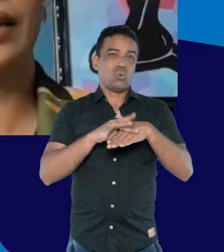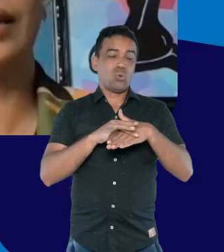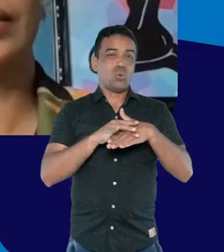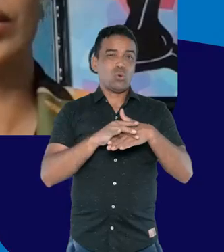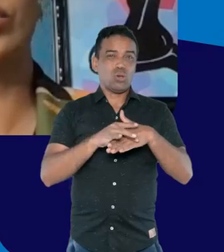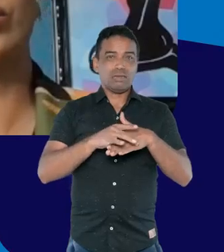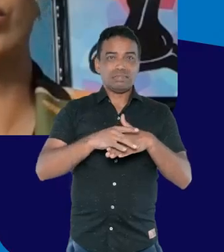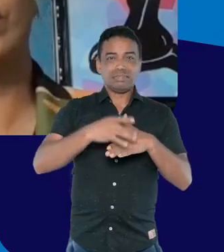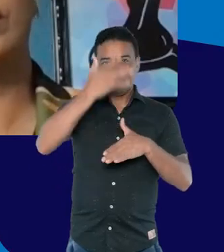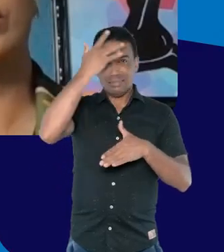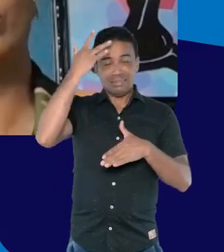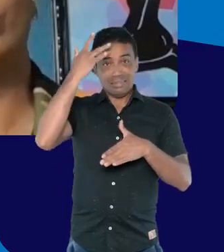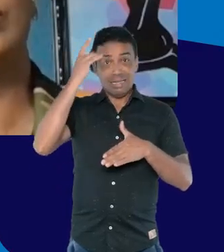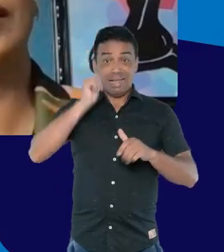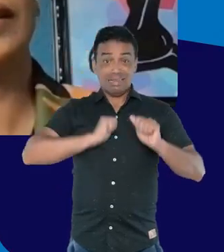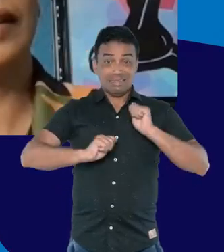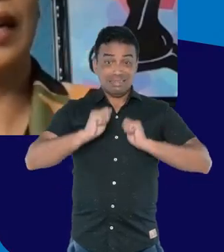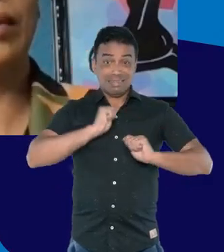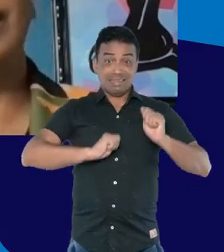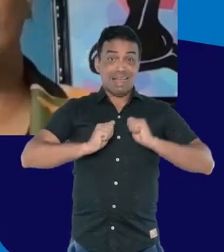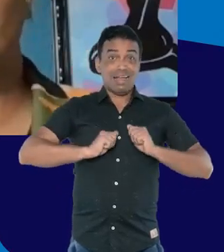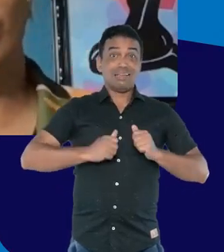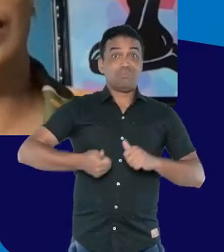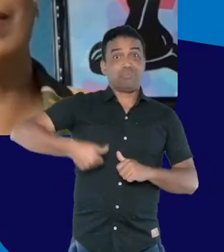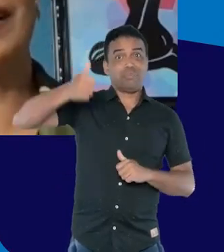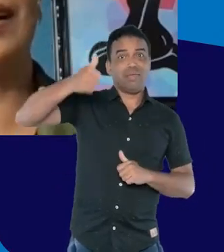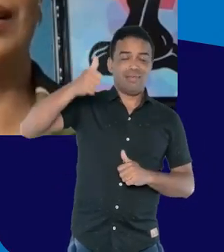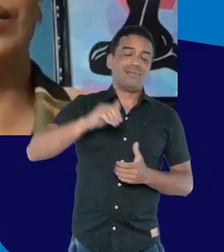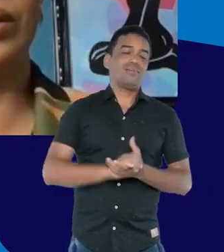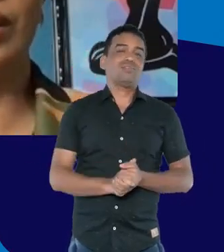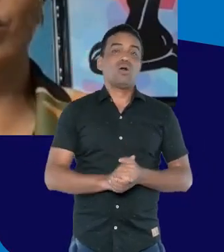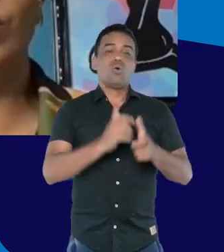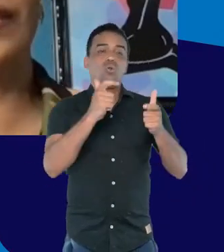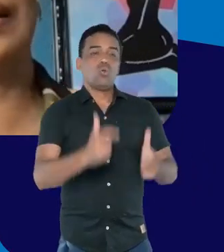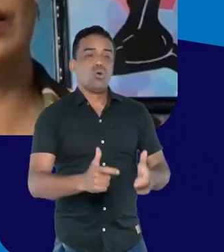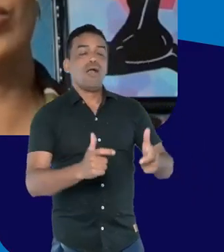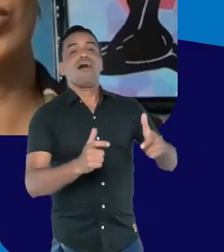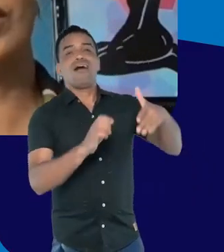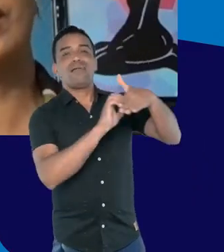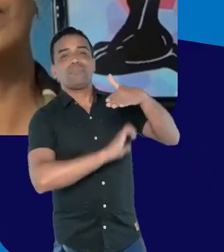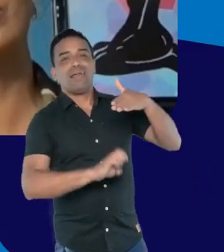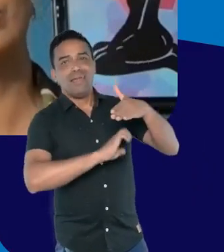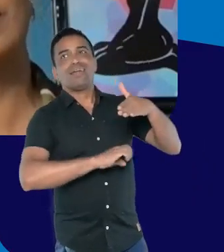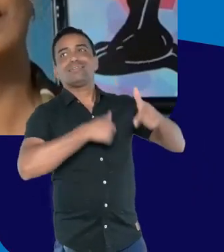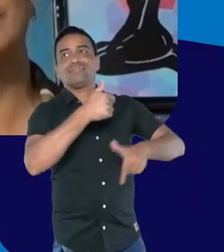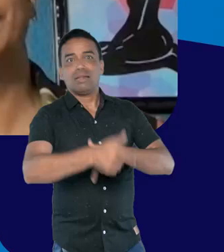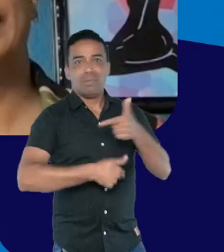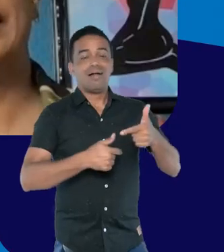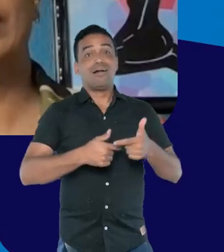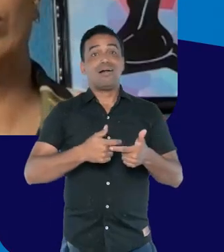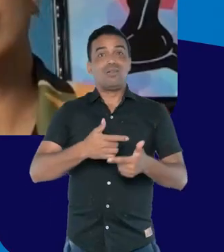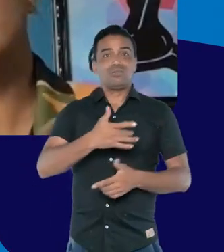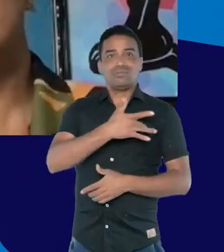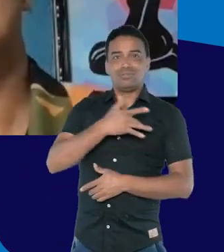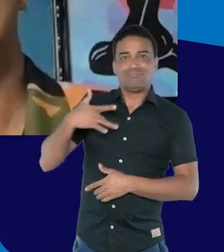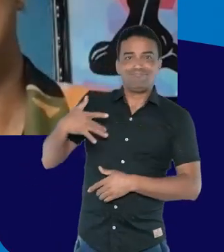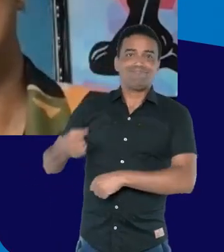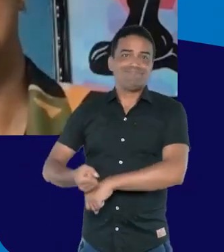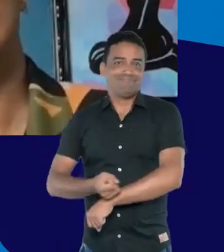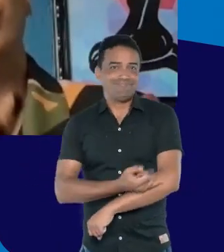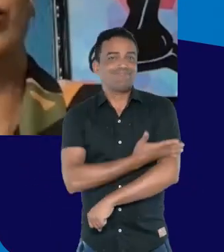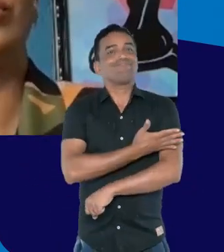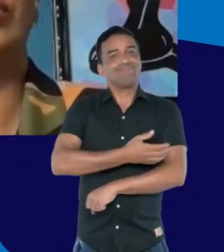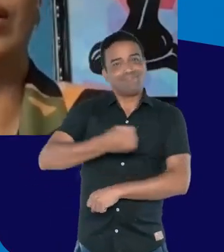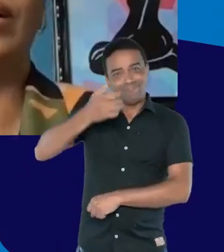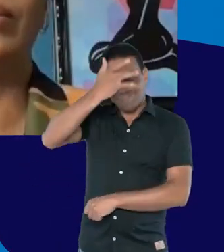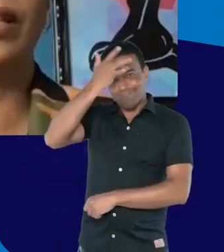em xeque com as discussões sobre ambientes de trabalho, saúde mental e emocional e tudo mais. Como que a gente vai